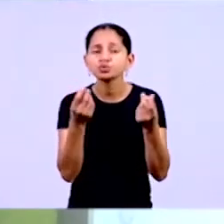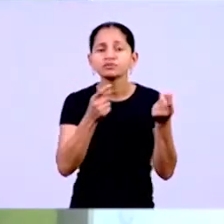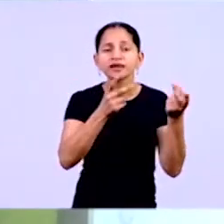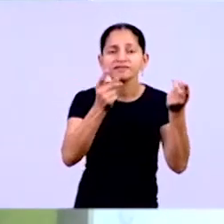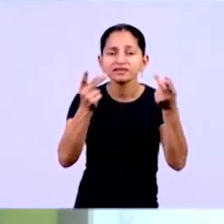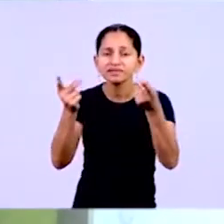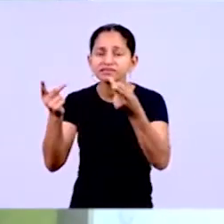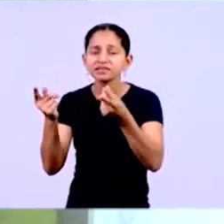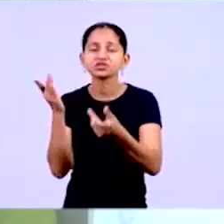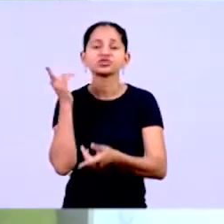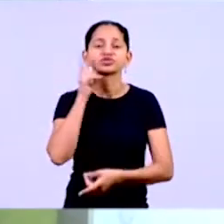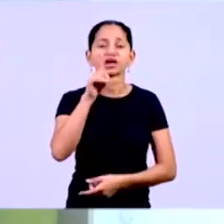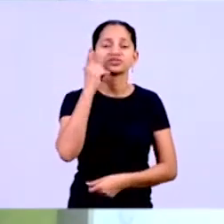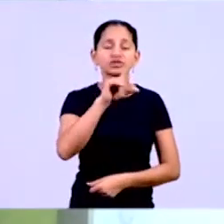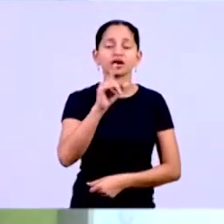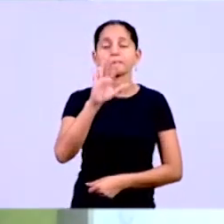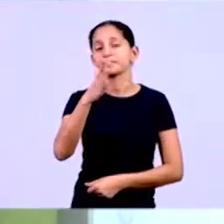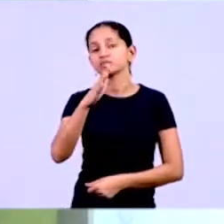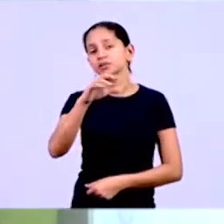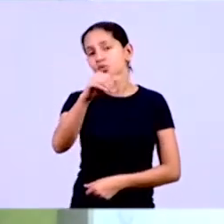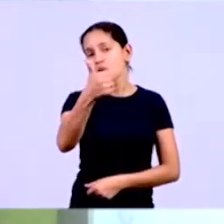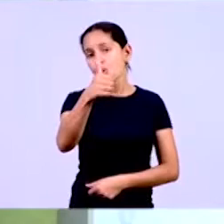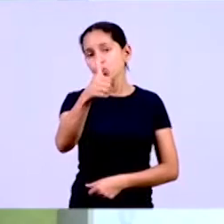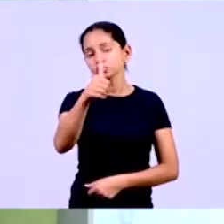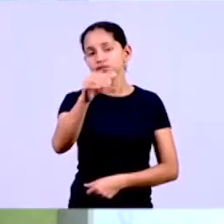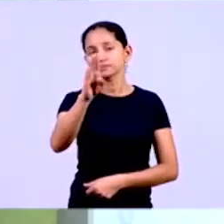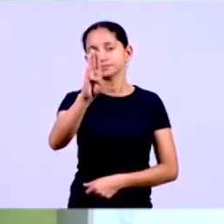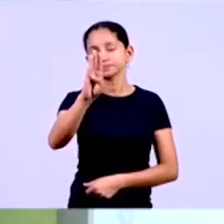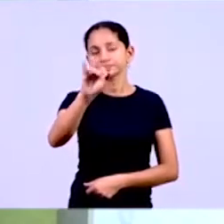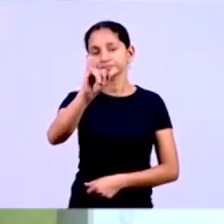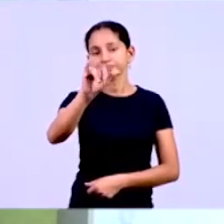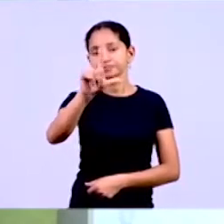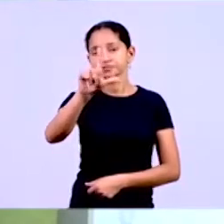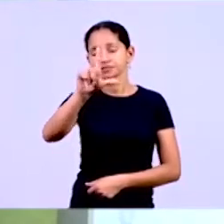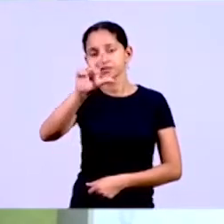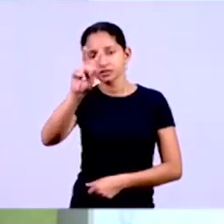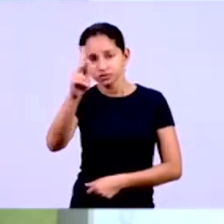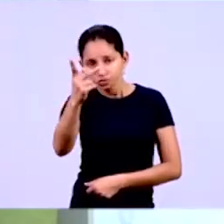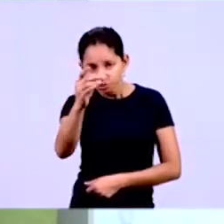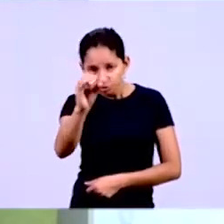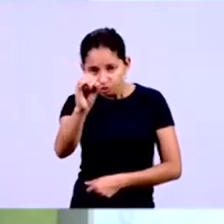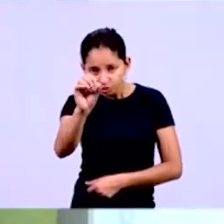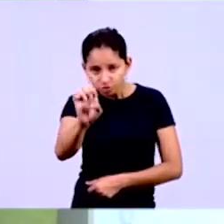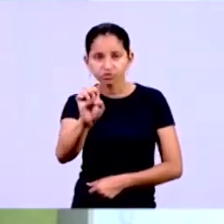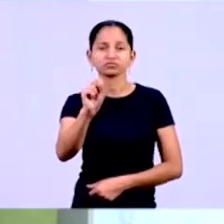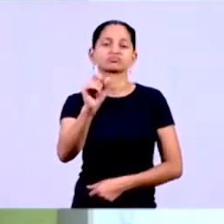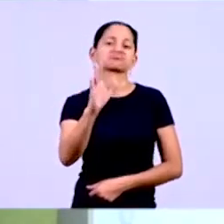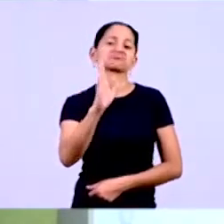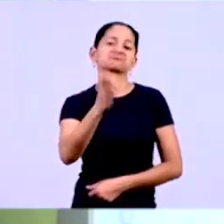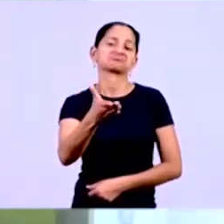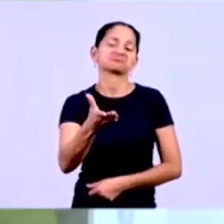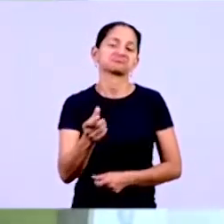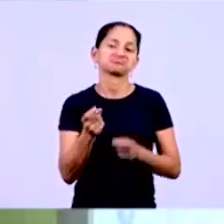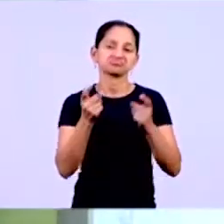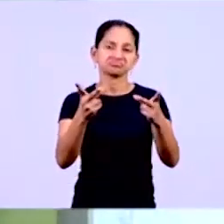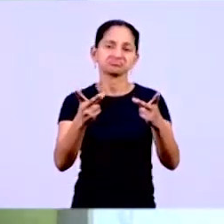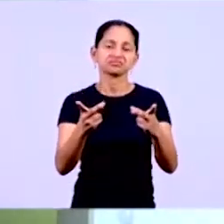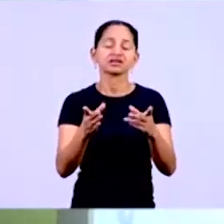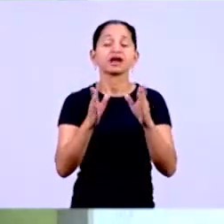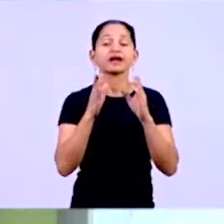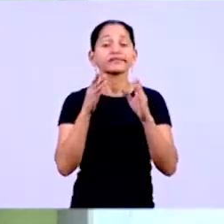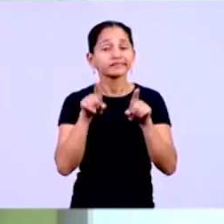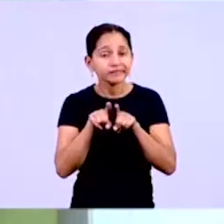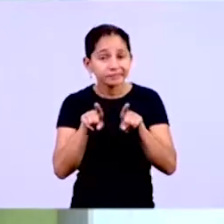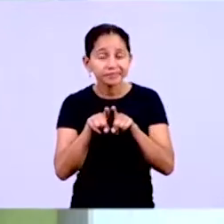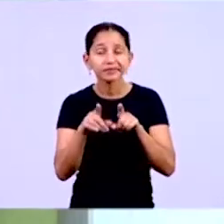produtos e teve lucro de 11 bilhões de dólares. Quer dizer, em apenas 3 meses ela lucrou 11 bilhões de dólares. A Apple hoje